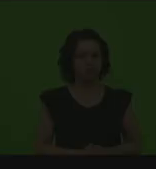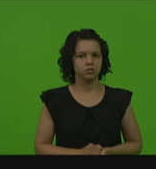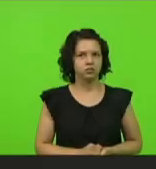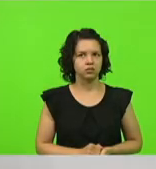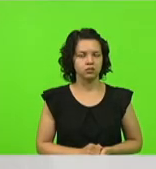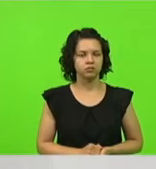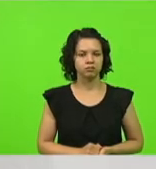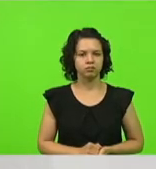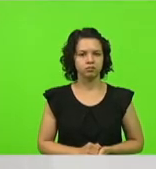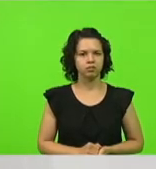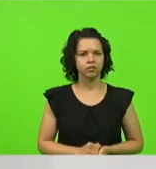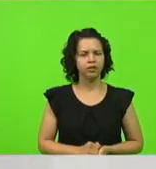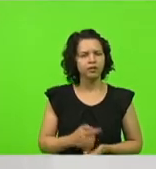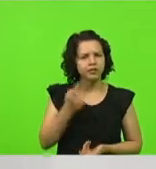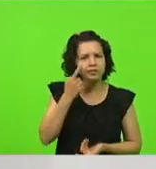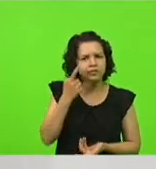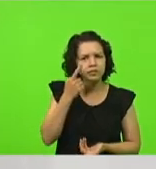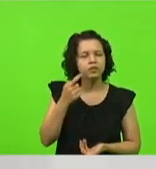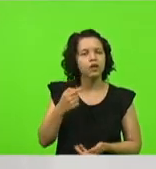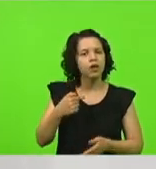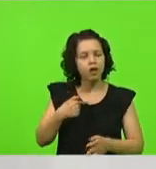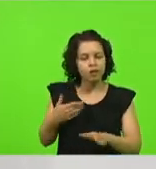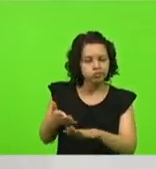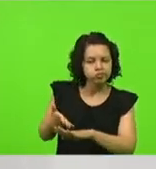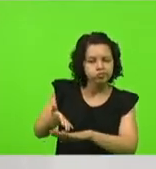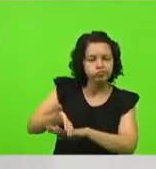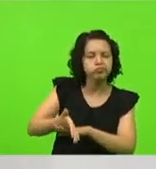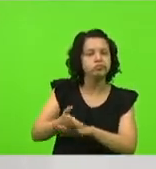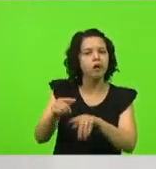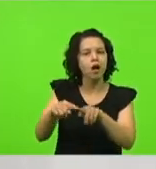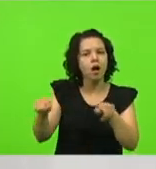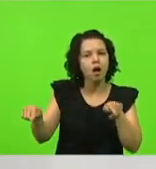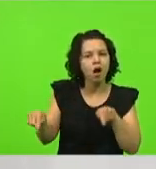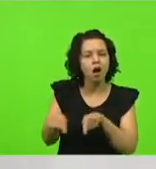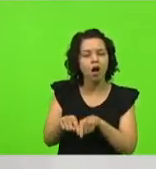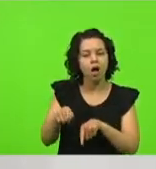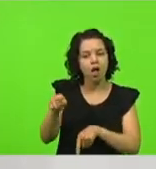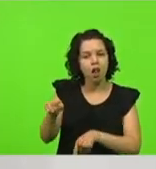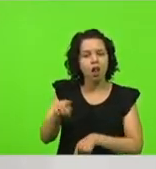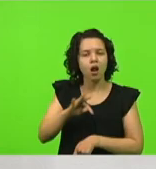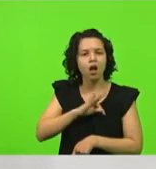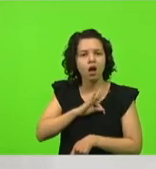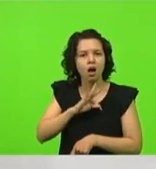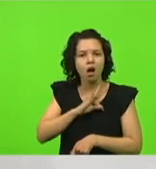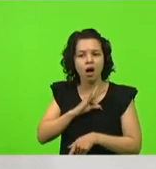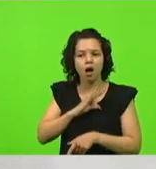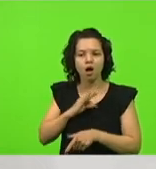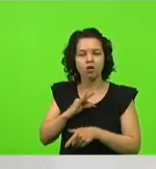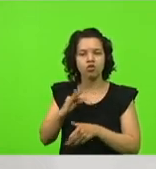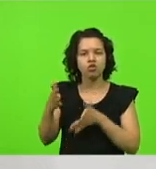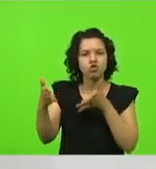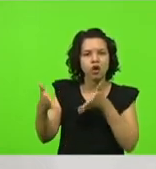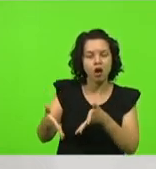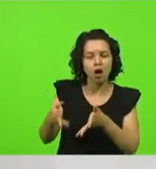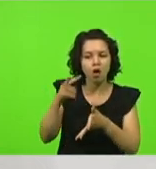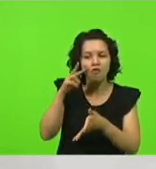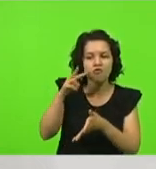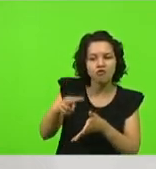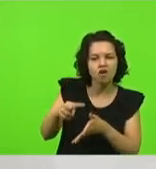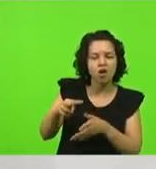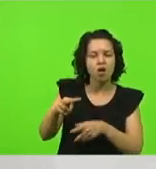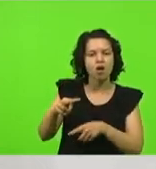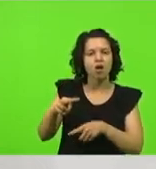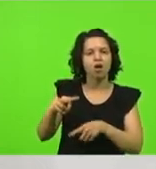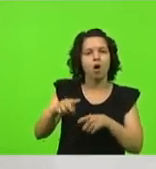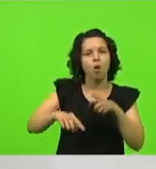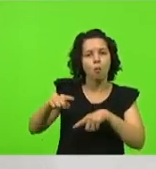corrente do... Vejam só, eu entrei na sala justamente na hora em que o técnico estava chegando para verificar os equipamentos. O